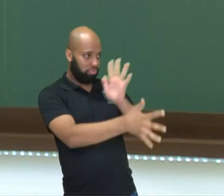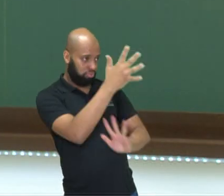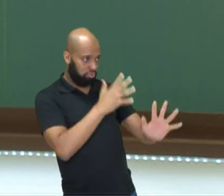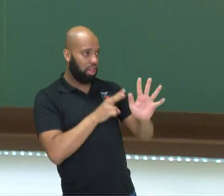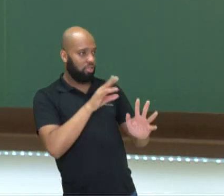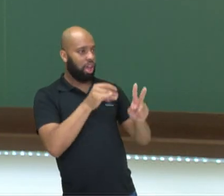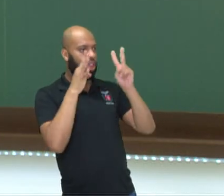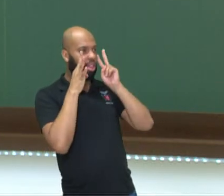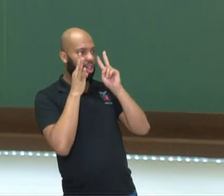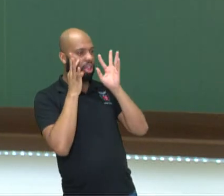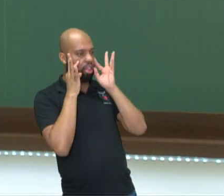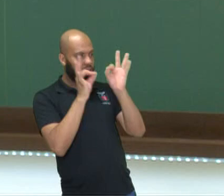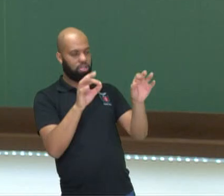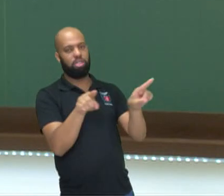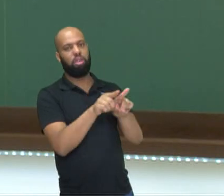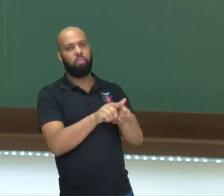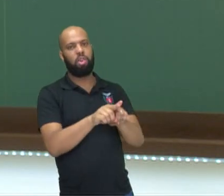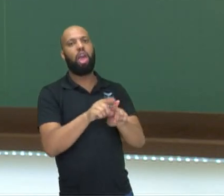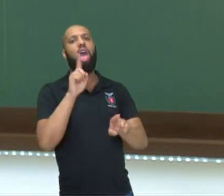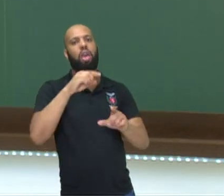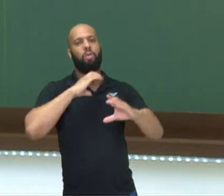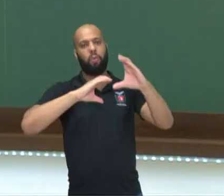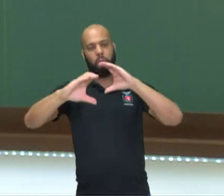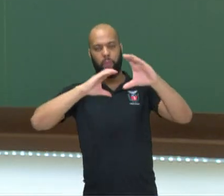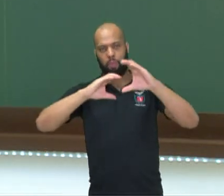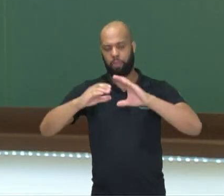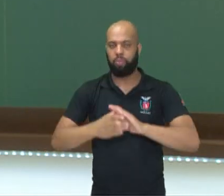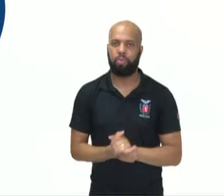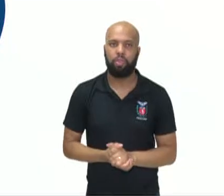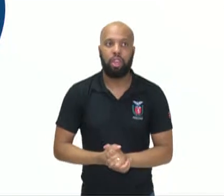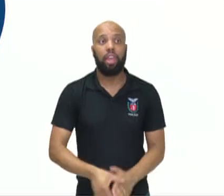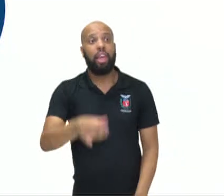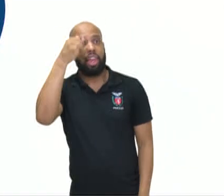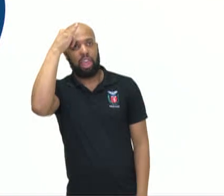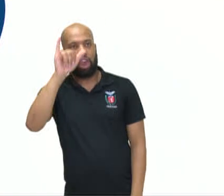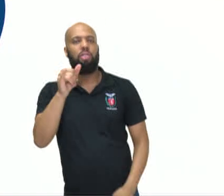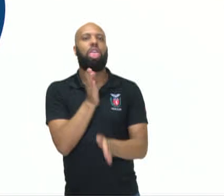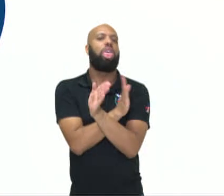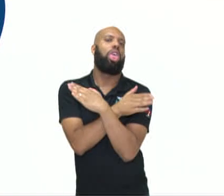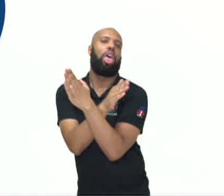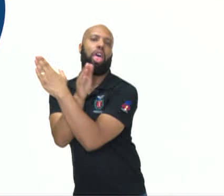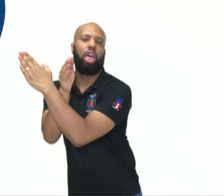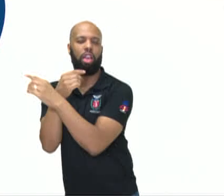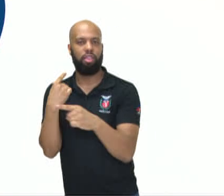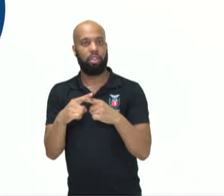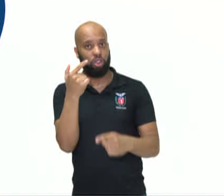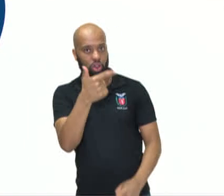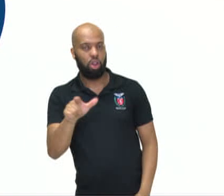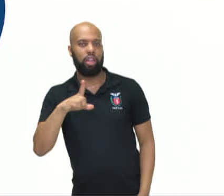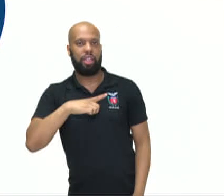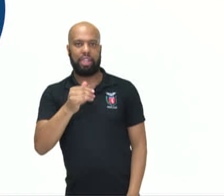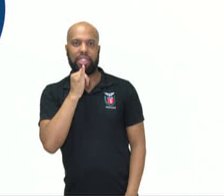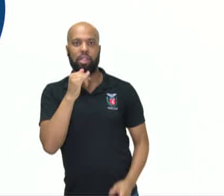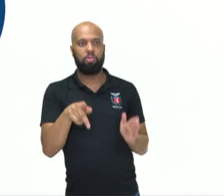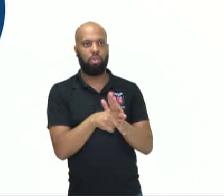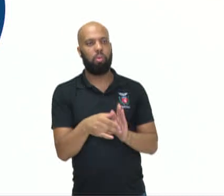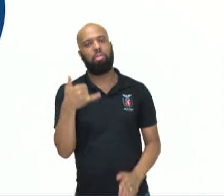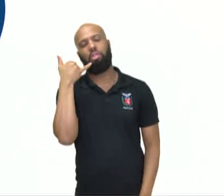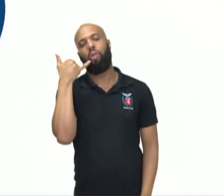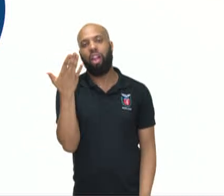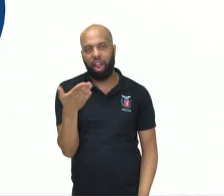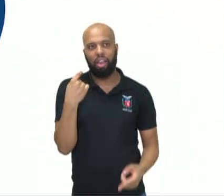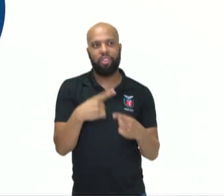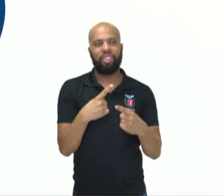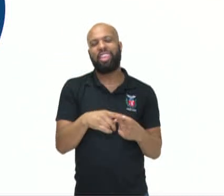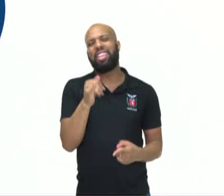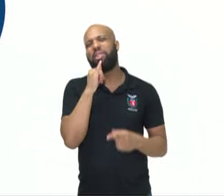seu poder de comunicação. Evite distrações. Aí, mais uma vez, o exemplo do celular, né?